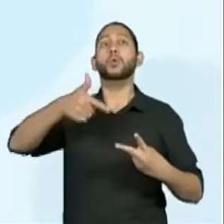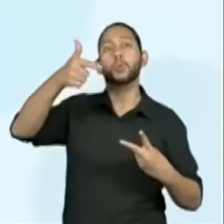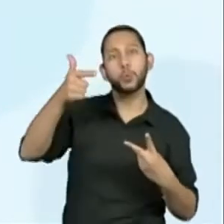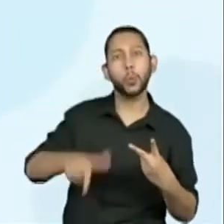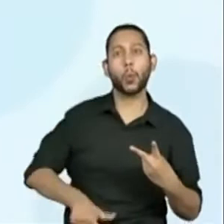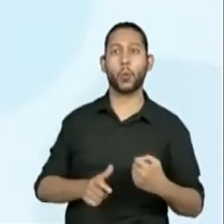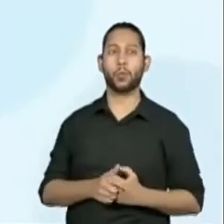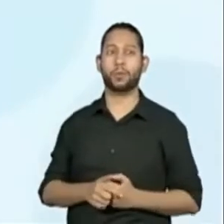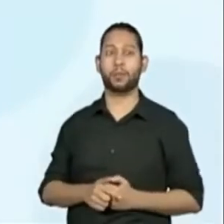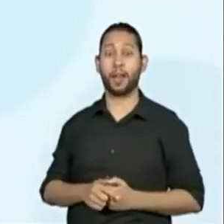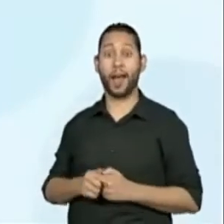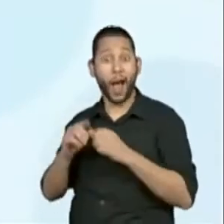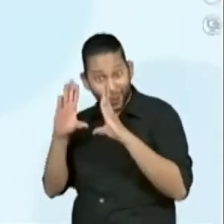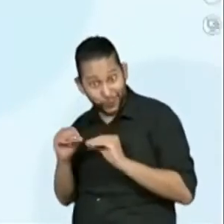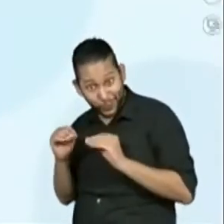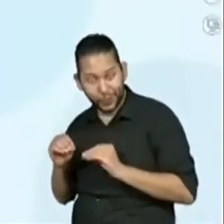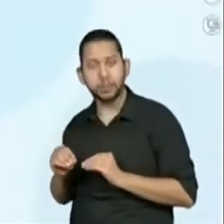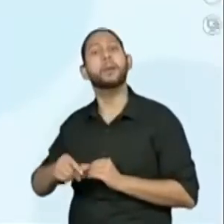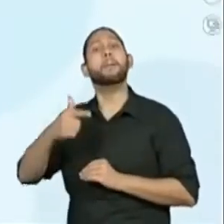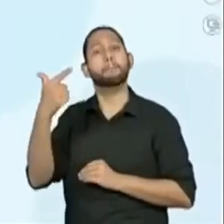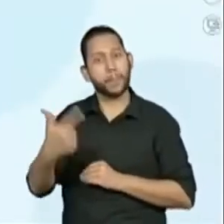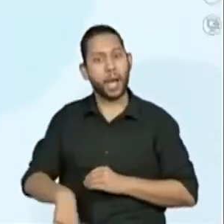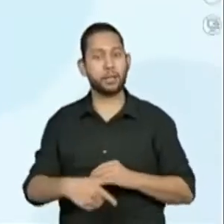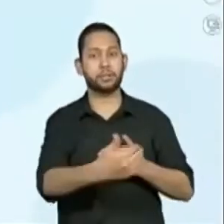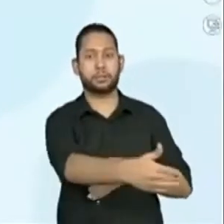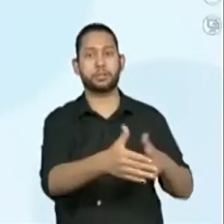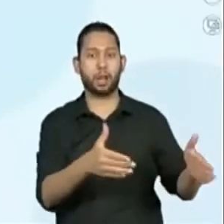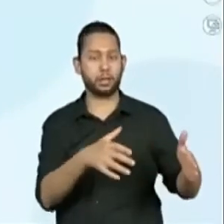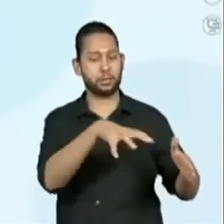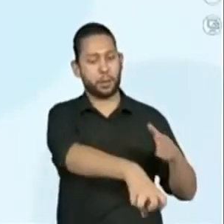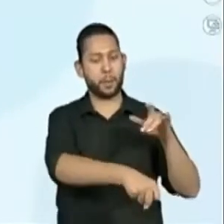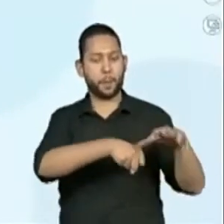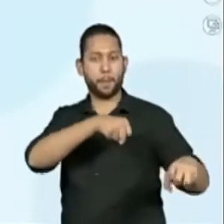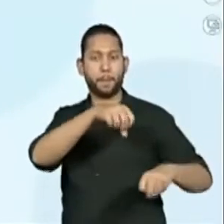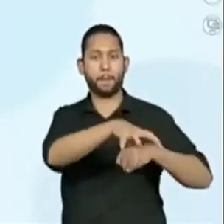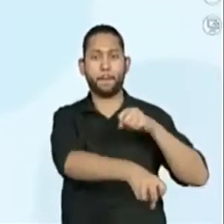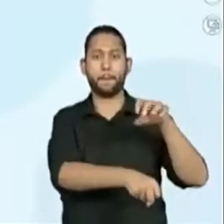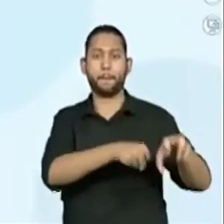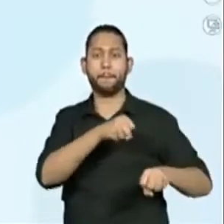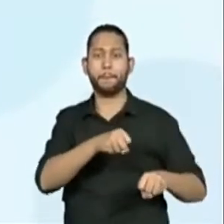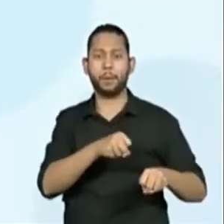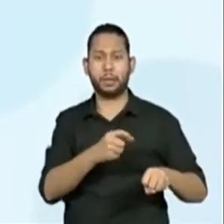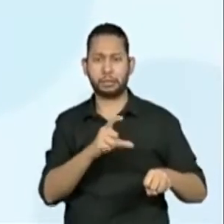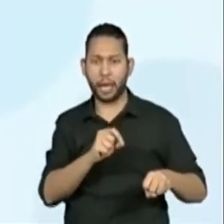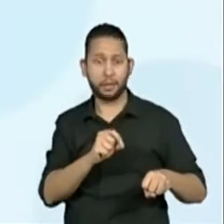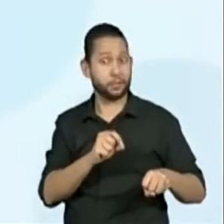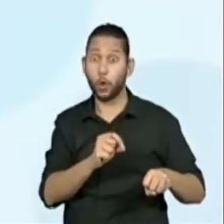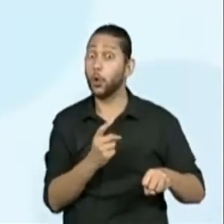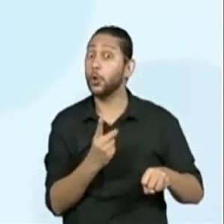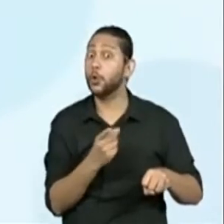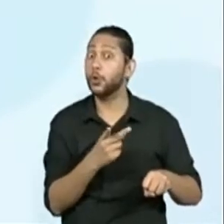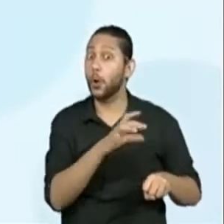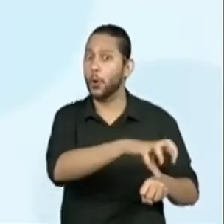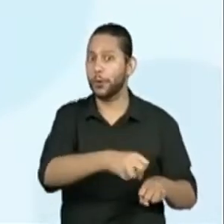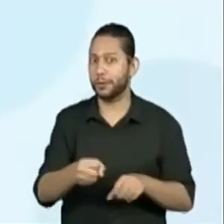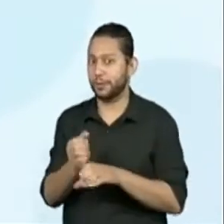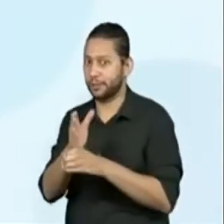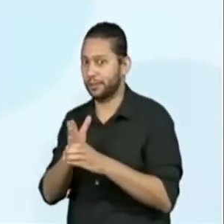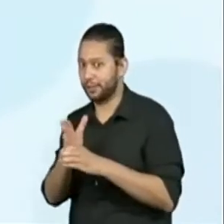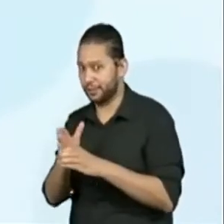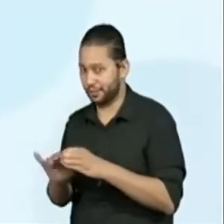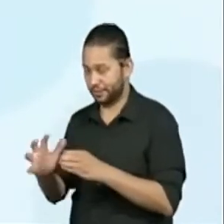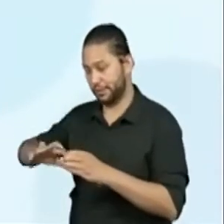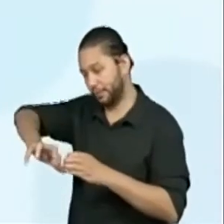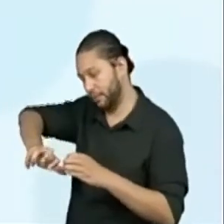você precisa saber que foram e colocadas 180 laranjas né em uma